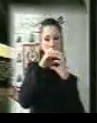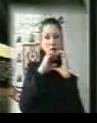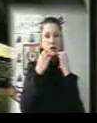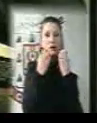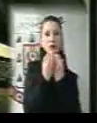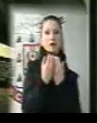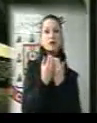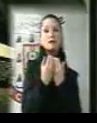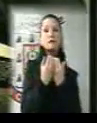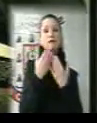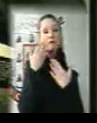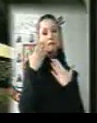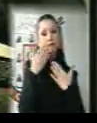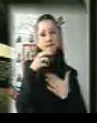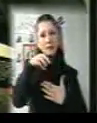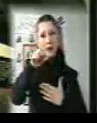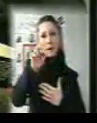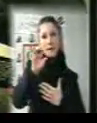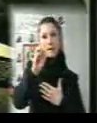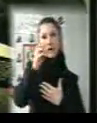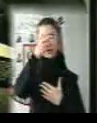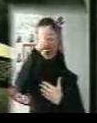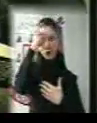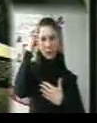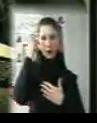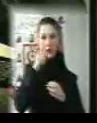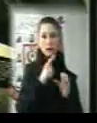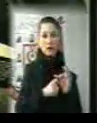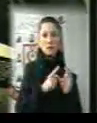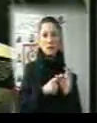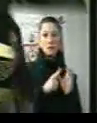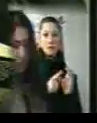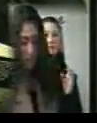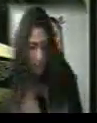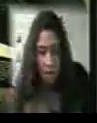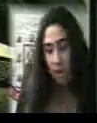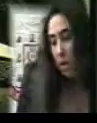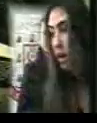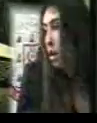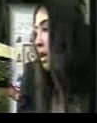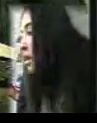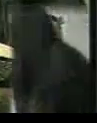Câmara. Atenciosamente, Márcio Búrigo, Prefeito Municipal.